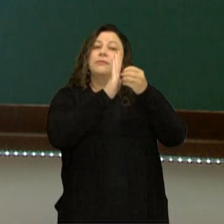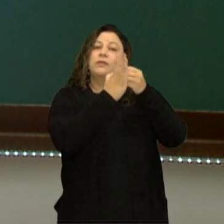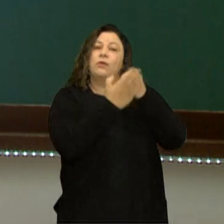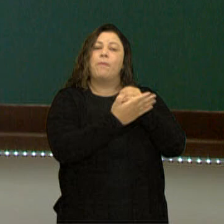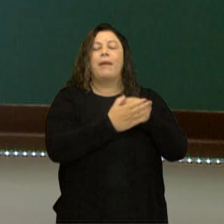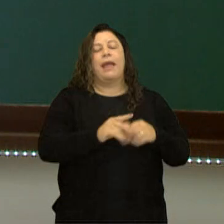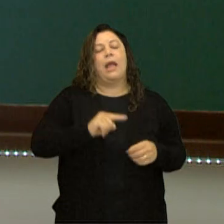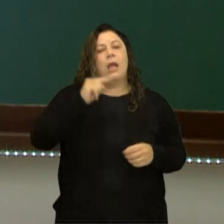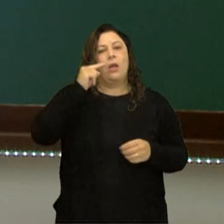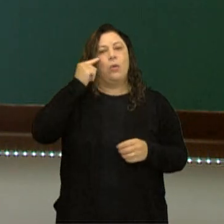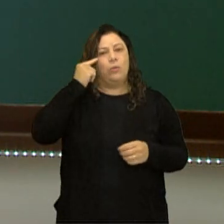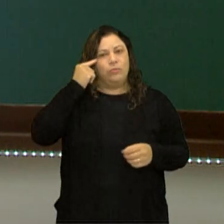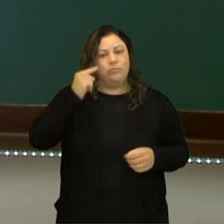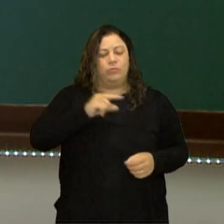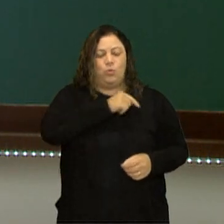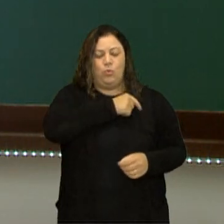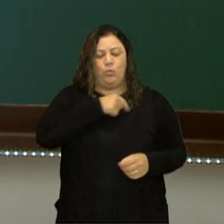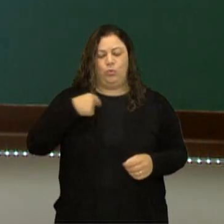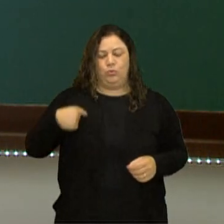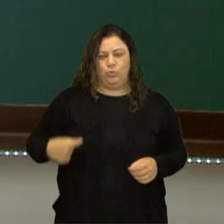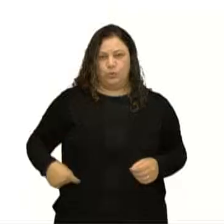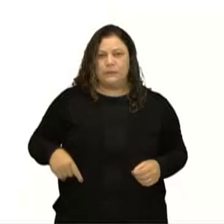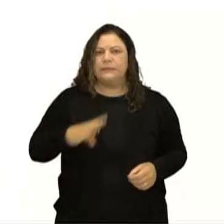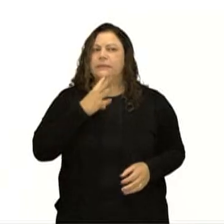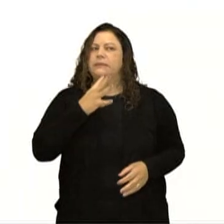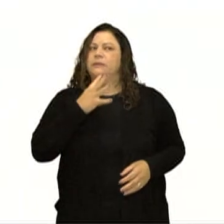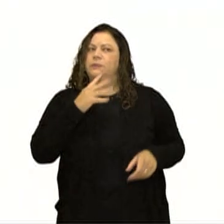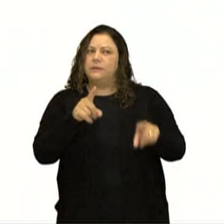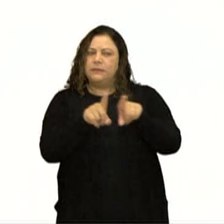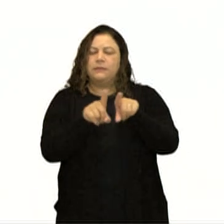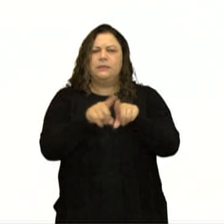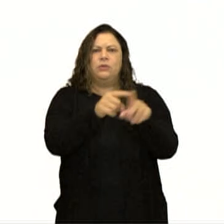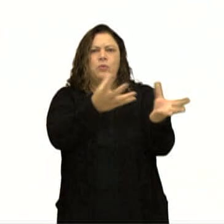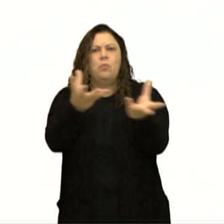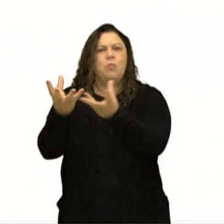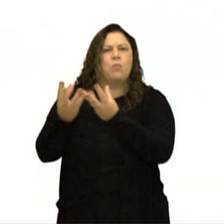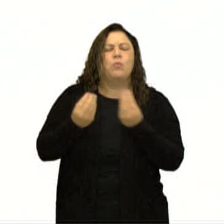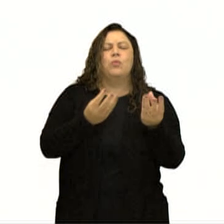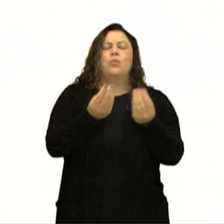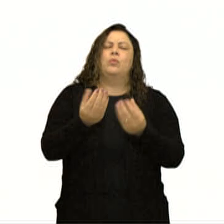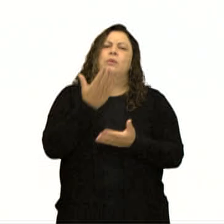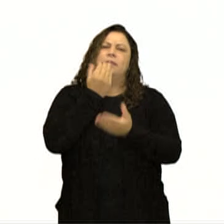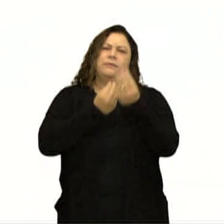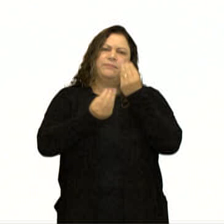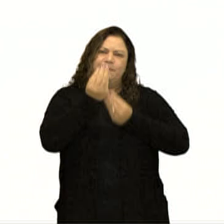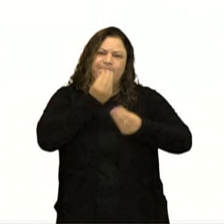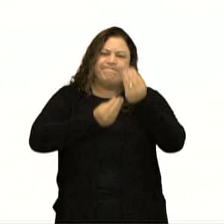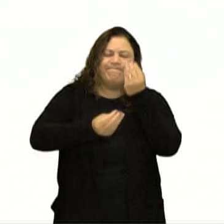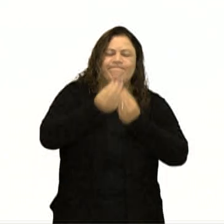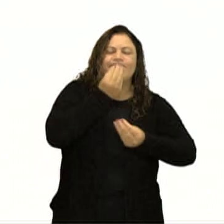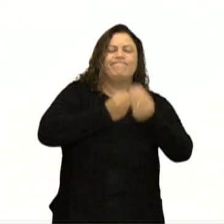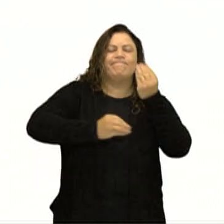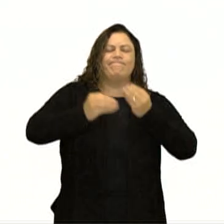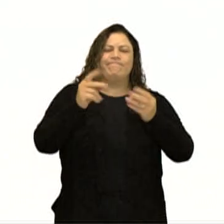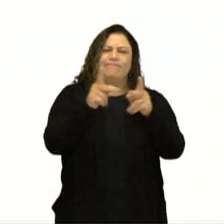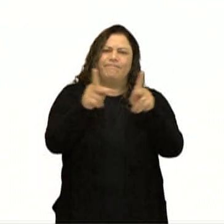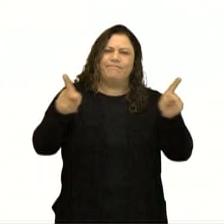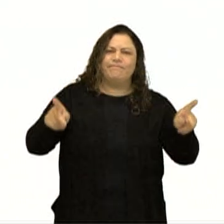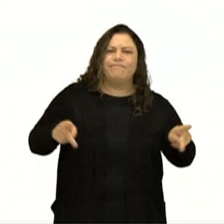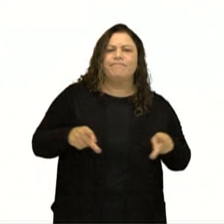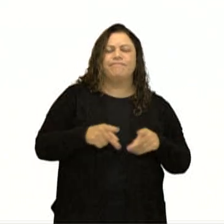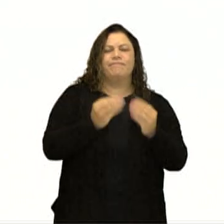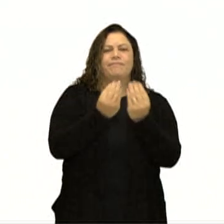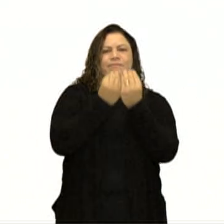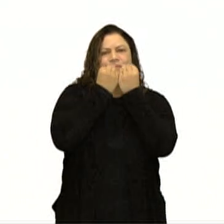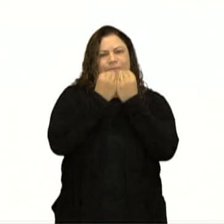conhecido. Muitas comidas a gente vai encontrar, né? Sempre fast food, pizza, sanduíche, a